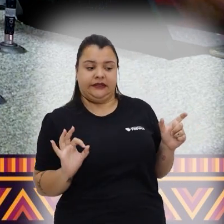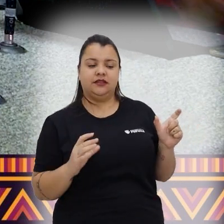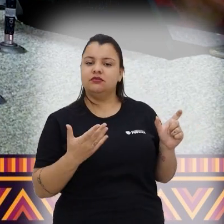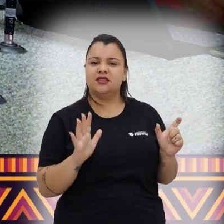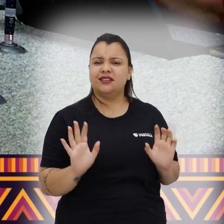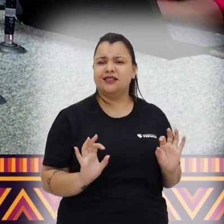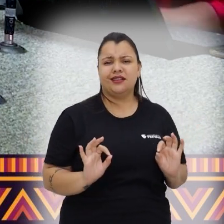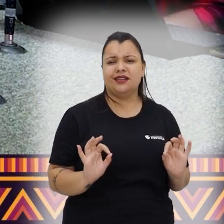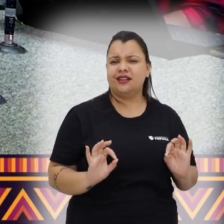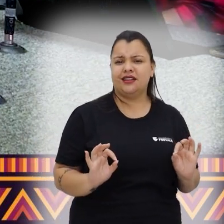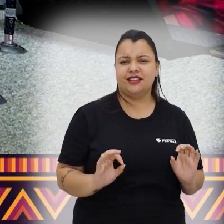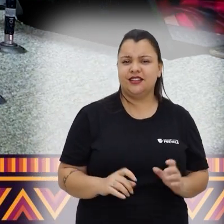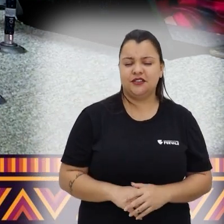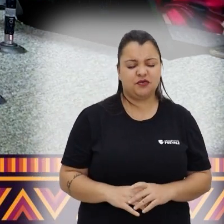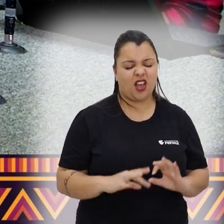tudo... o todo-poderoso.